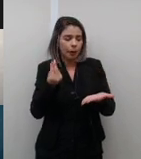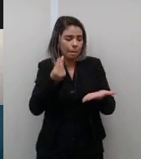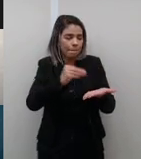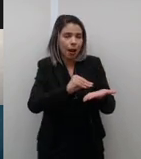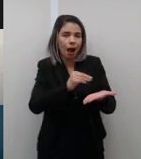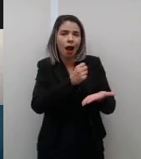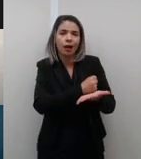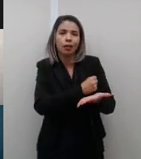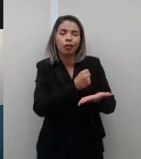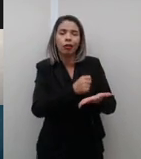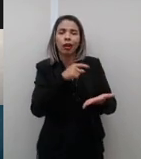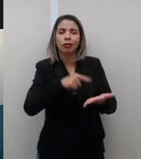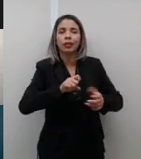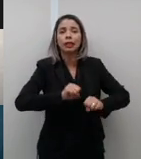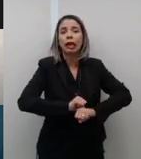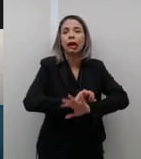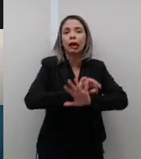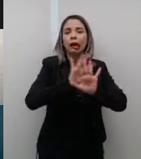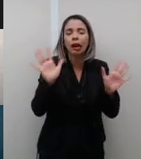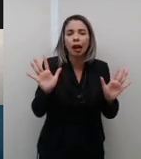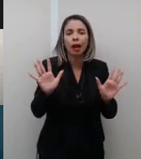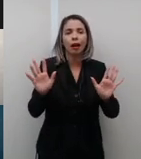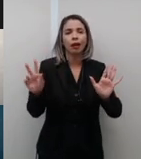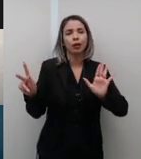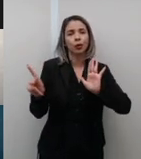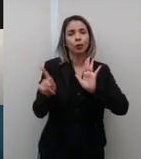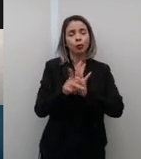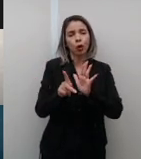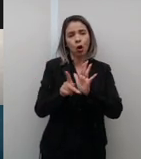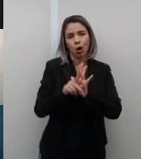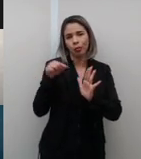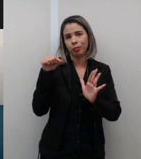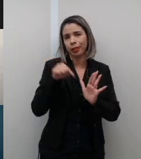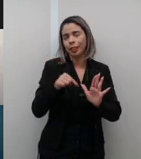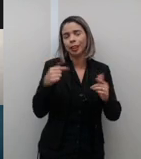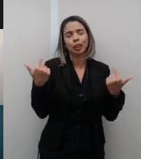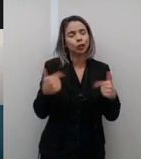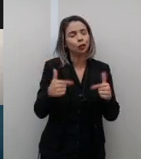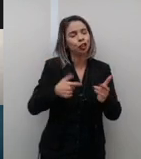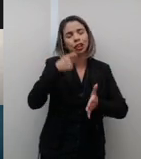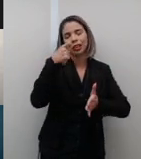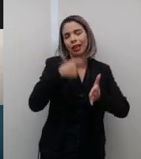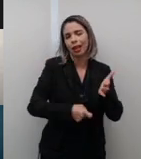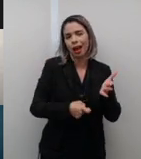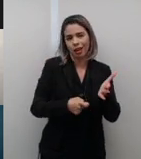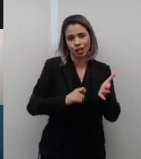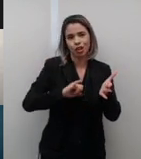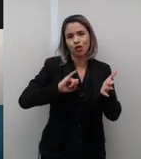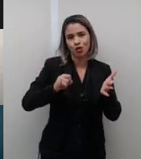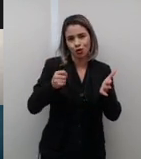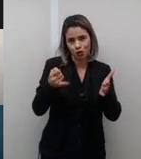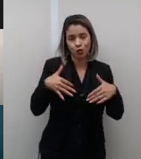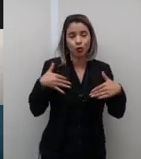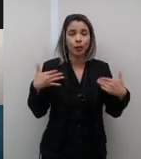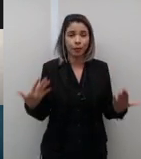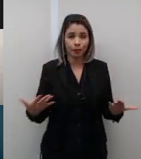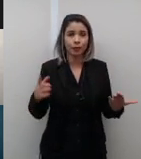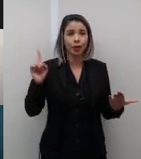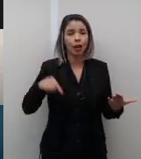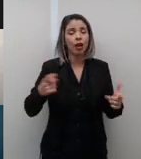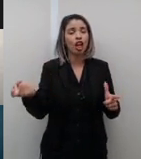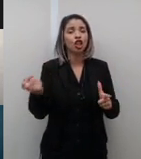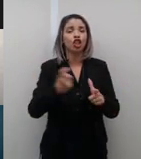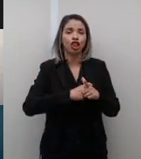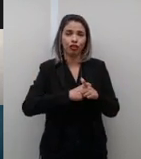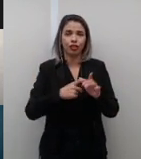os padrões postos no contrato administrativo subjacente à dívida cobrada